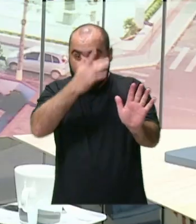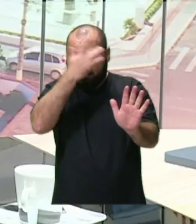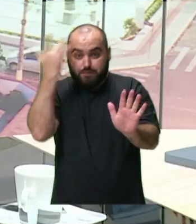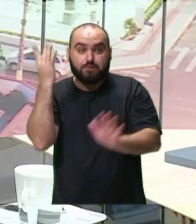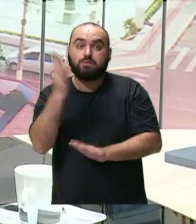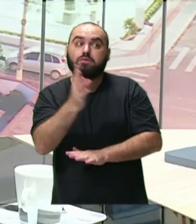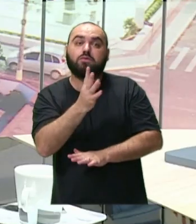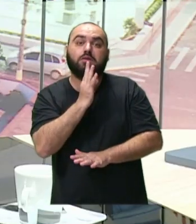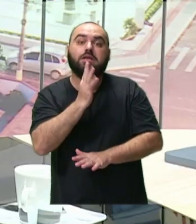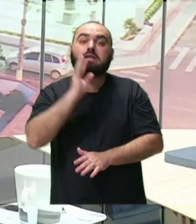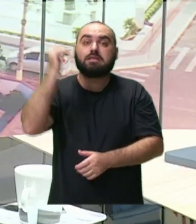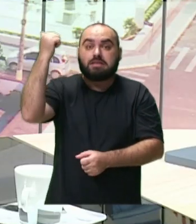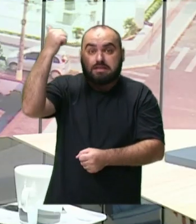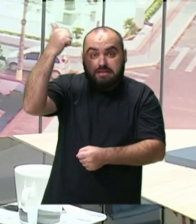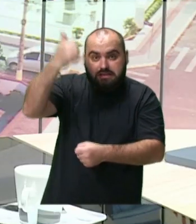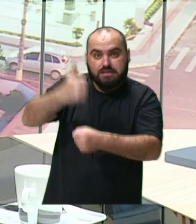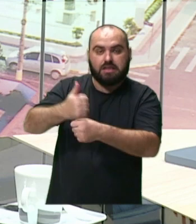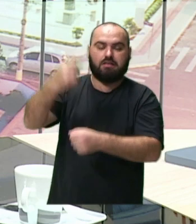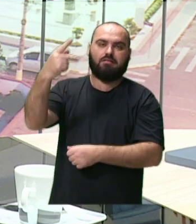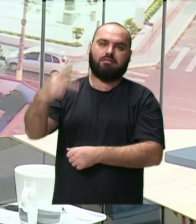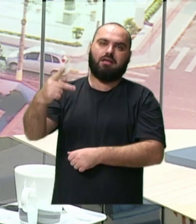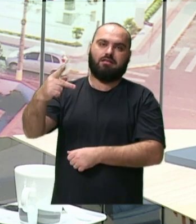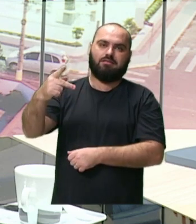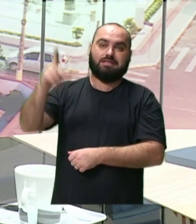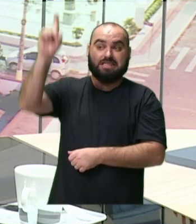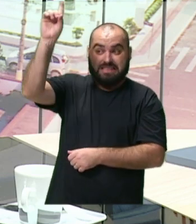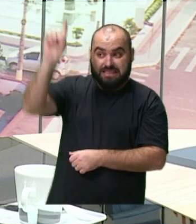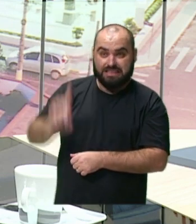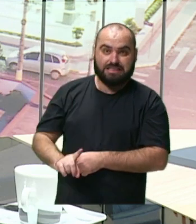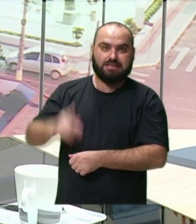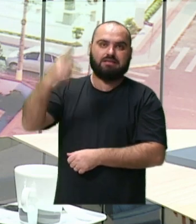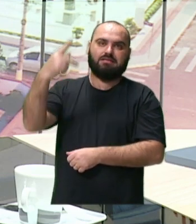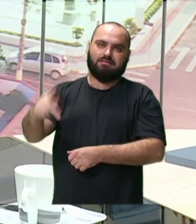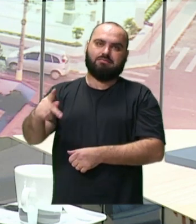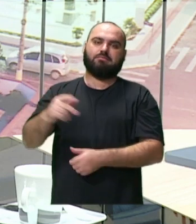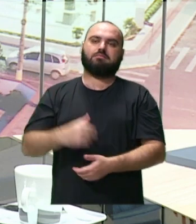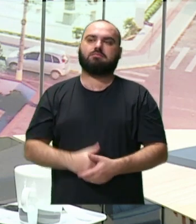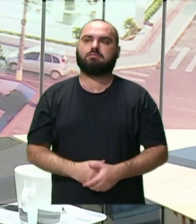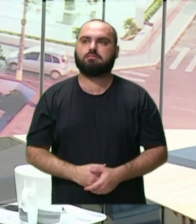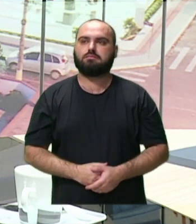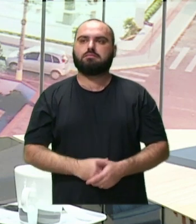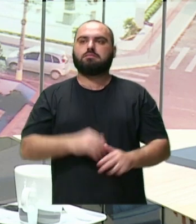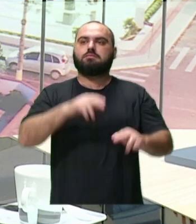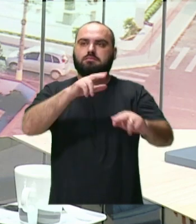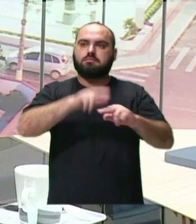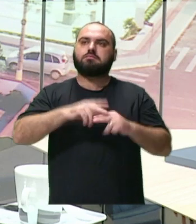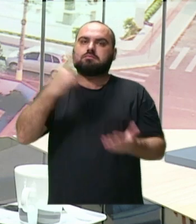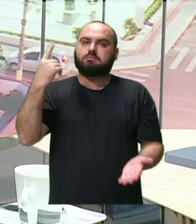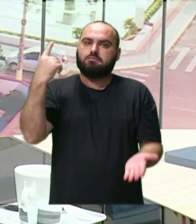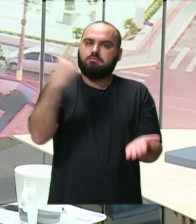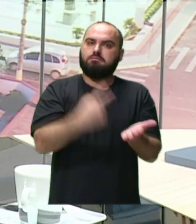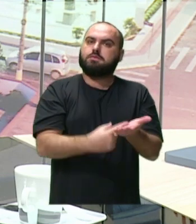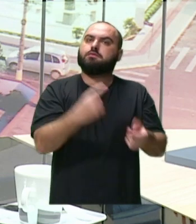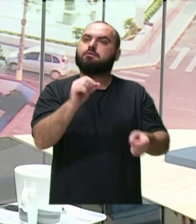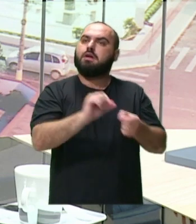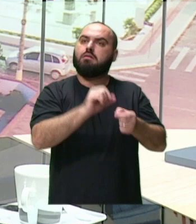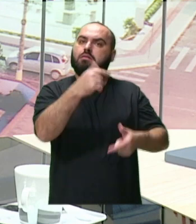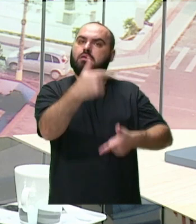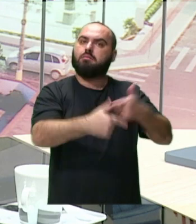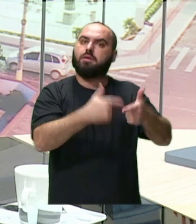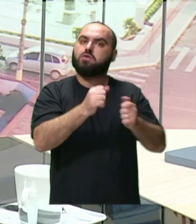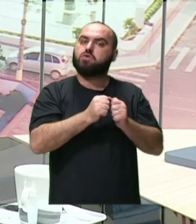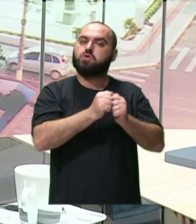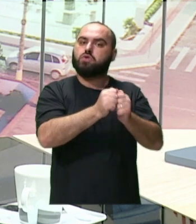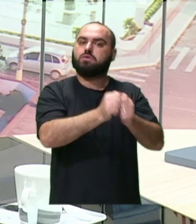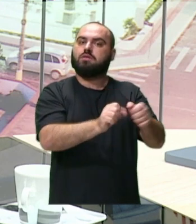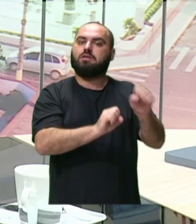por lógico. Então, nós combinamos de fazer um trabalho em conjunto com a educação, porque é de